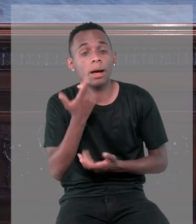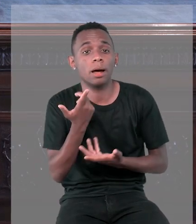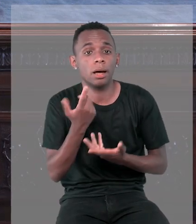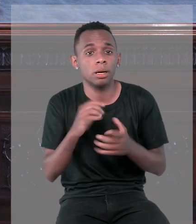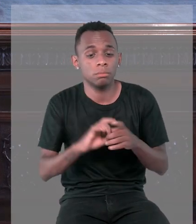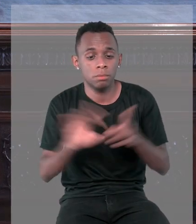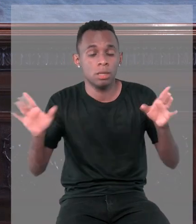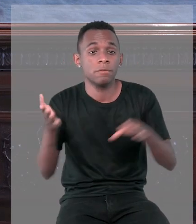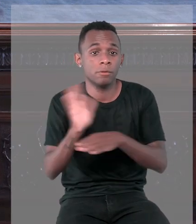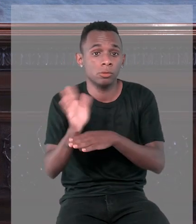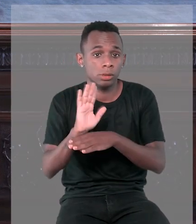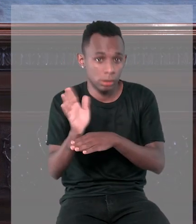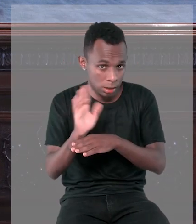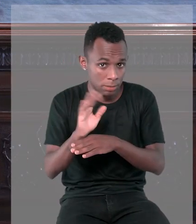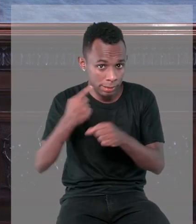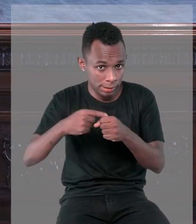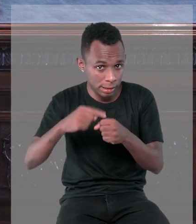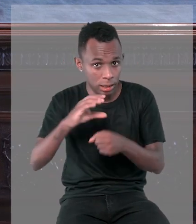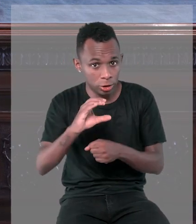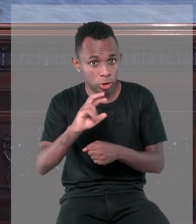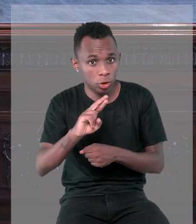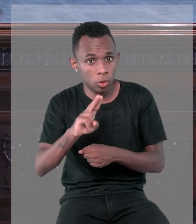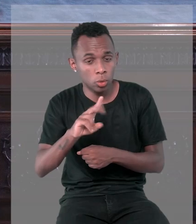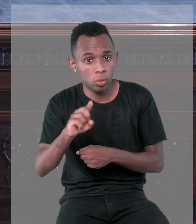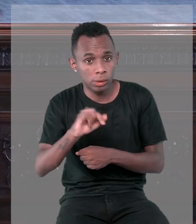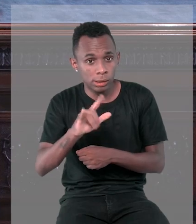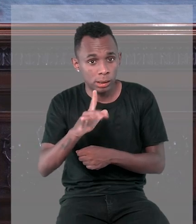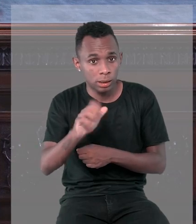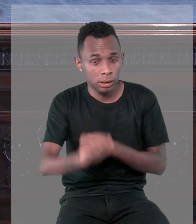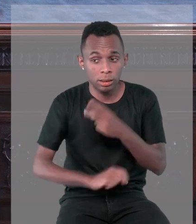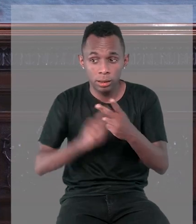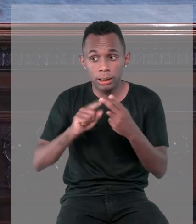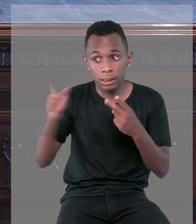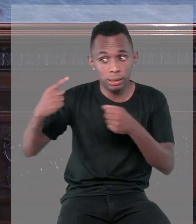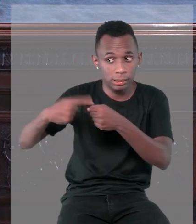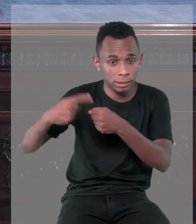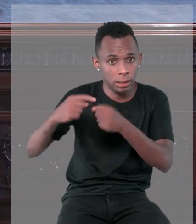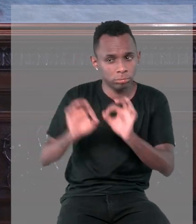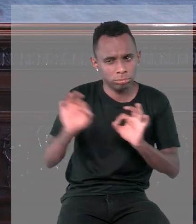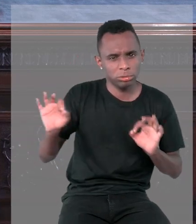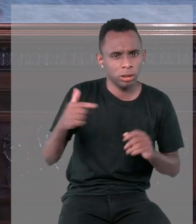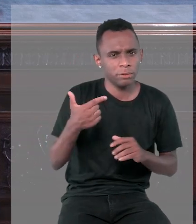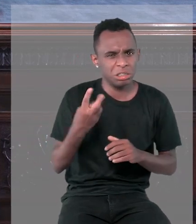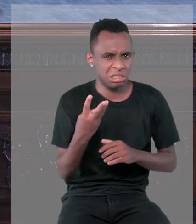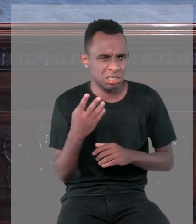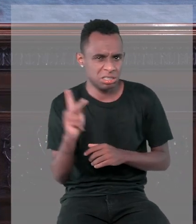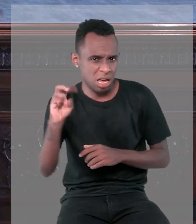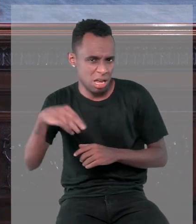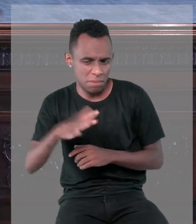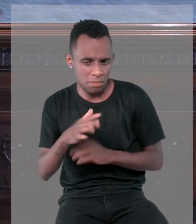inaugurou o cinema lá em Cruzília, porque eu sou de Cruzília e o Gifone é de Baipendi, que são 23 quilômetros de distância,